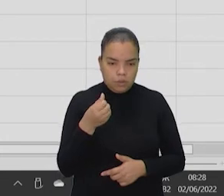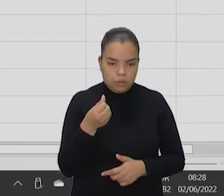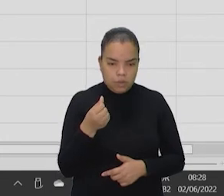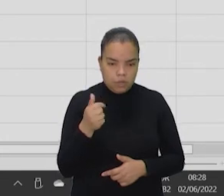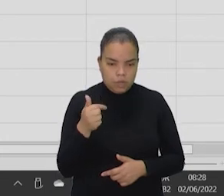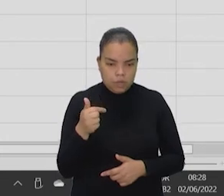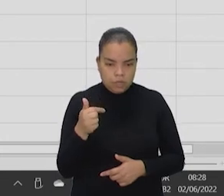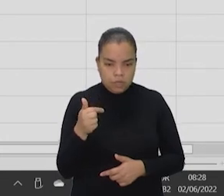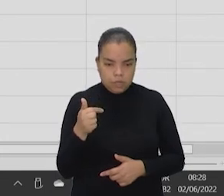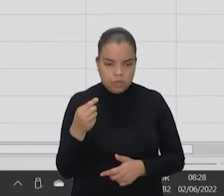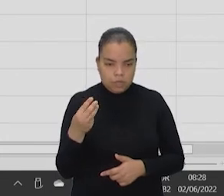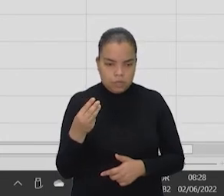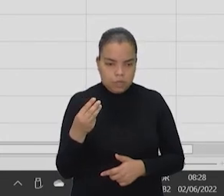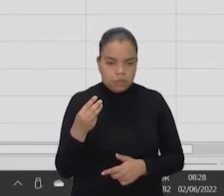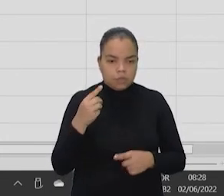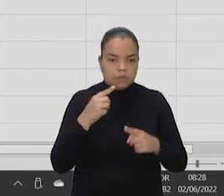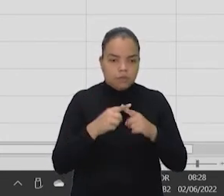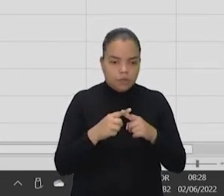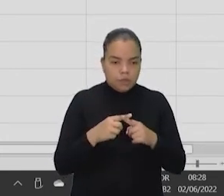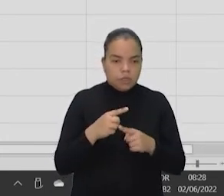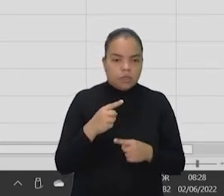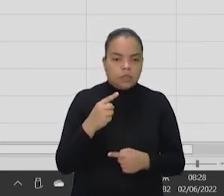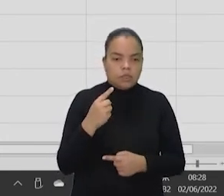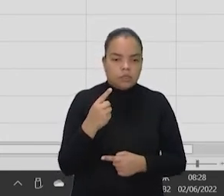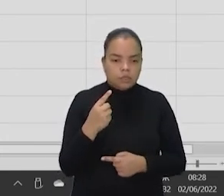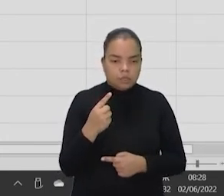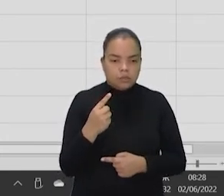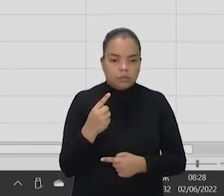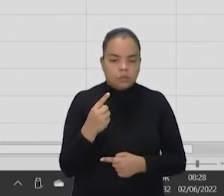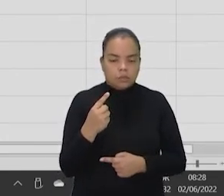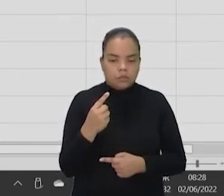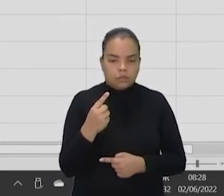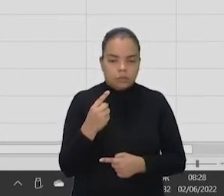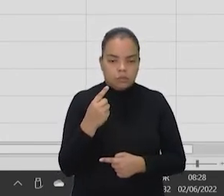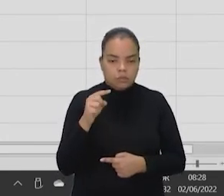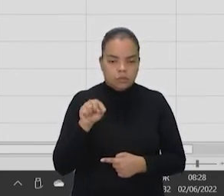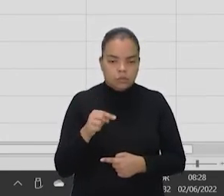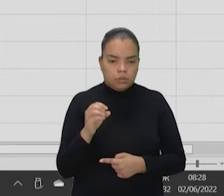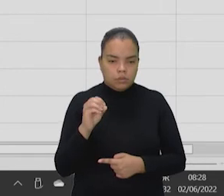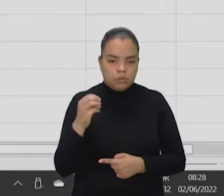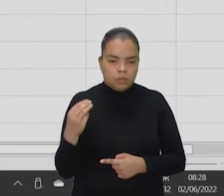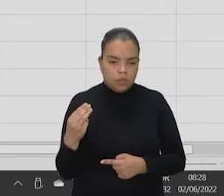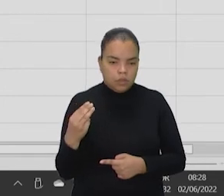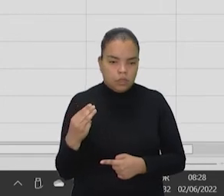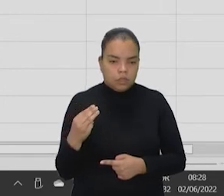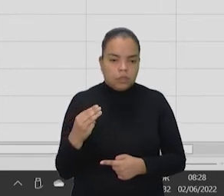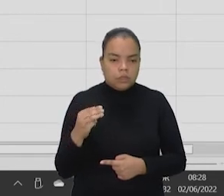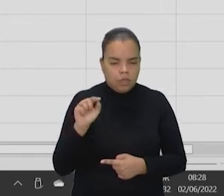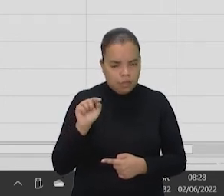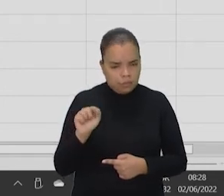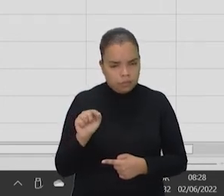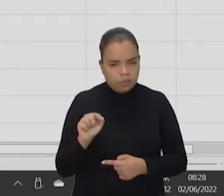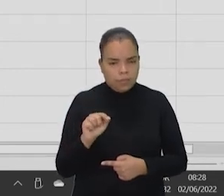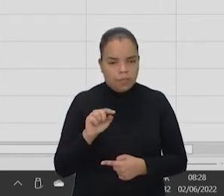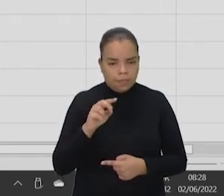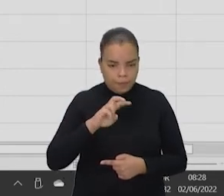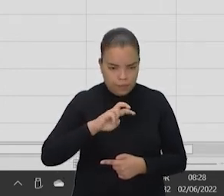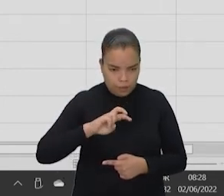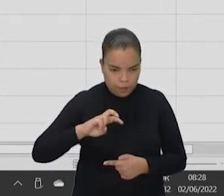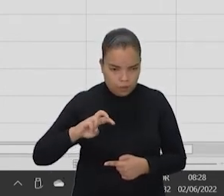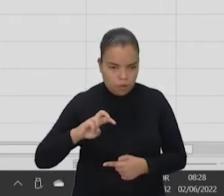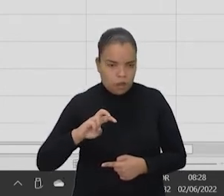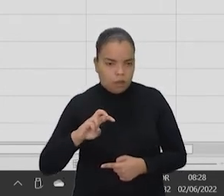aqui. 0,3, beleza? E vai dando Enter. Então, ó, igual, sempre você começa pelo igual, o